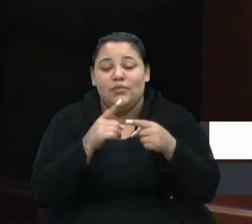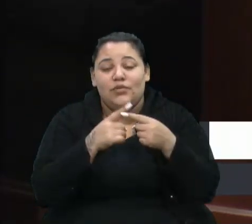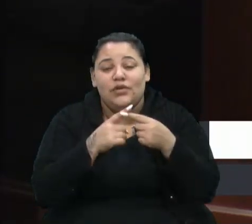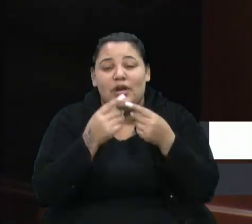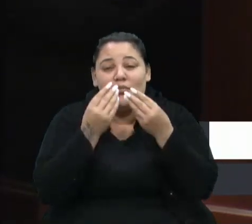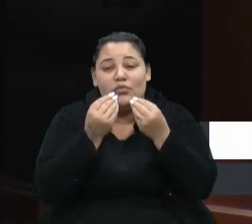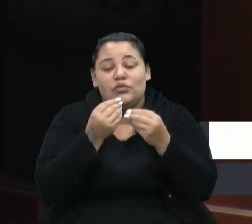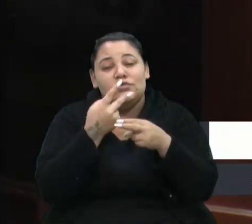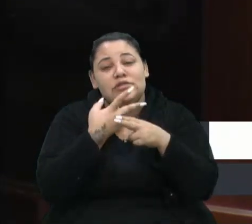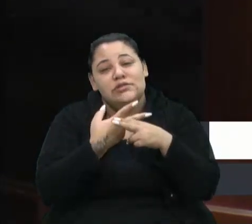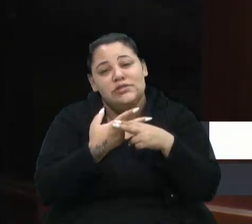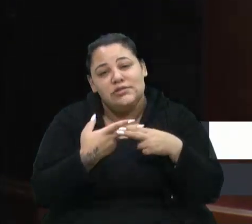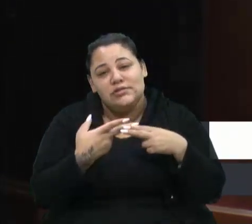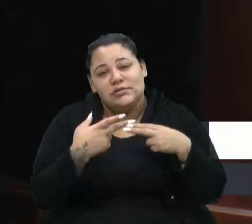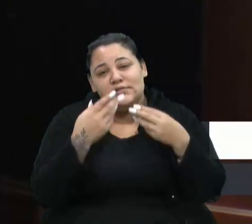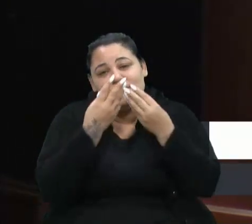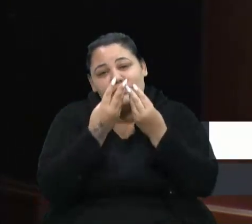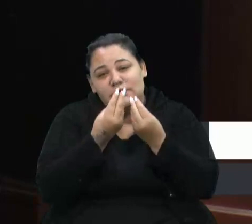são frágeis, que estão